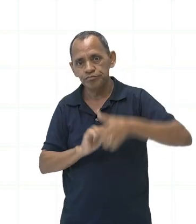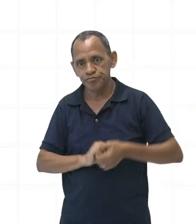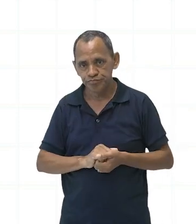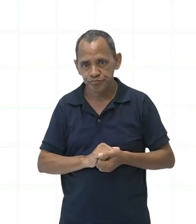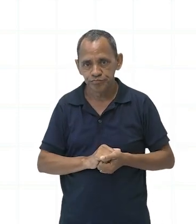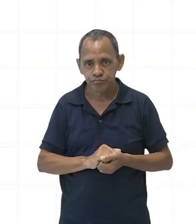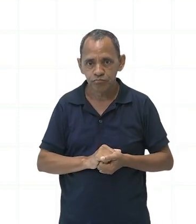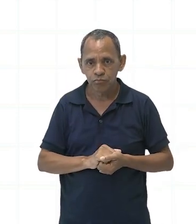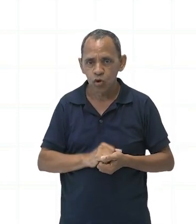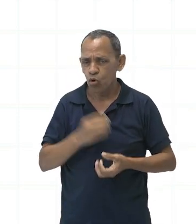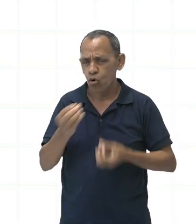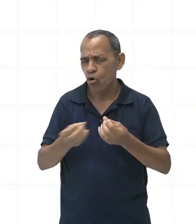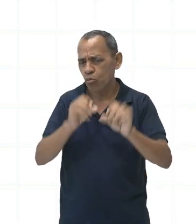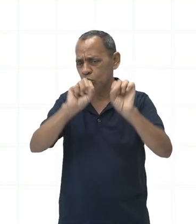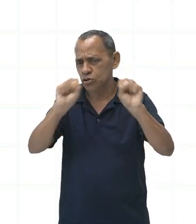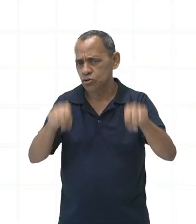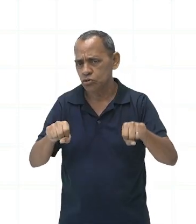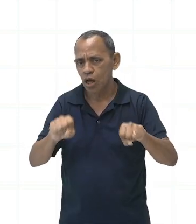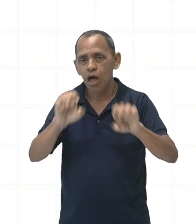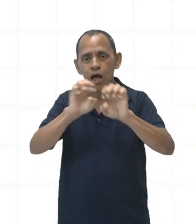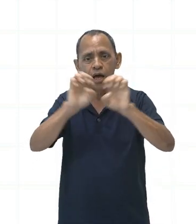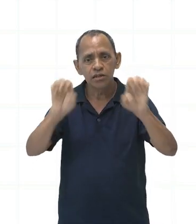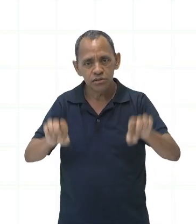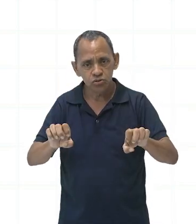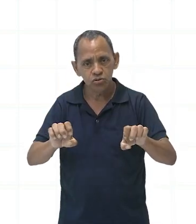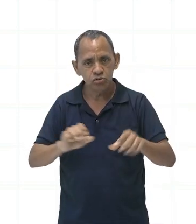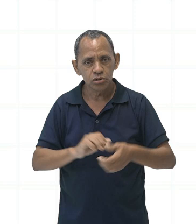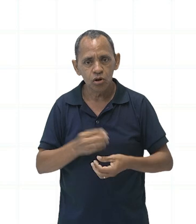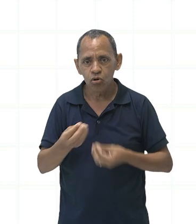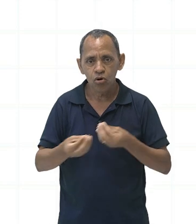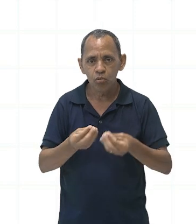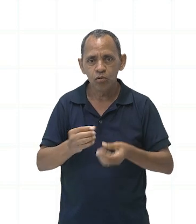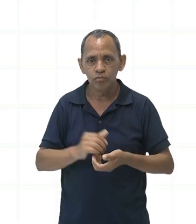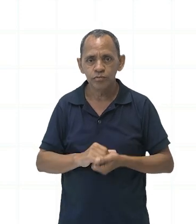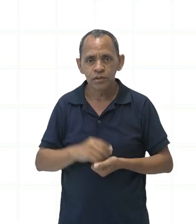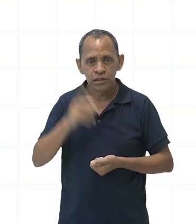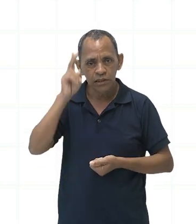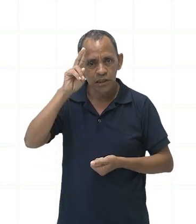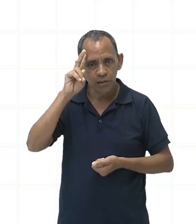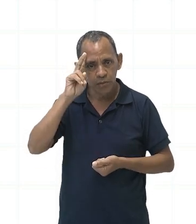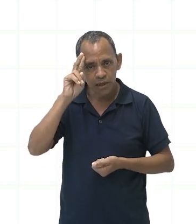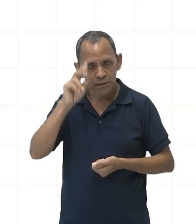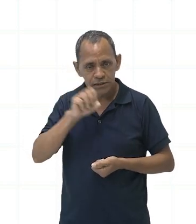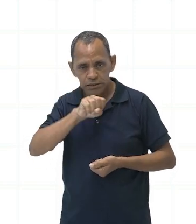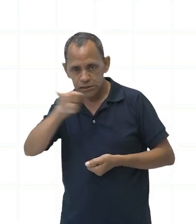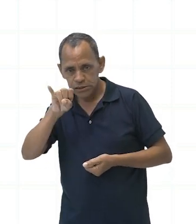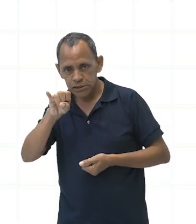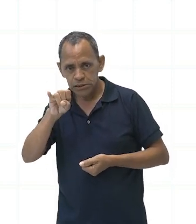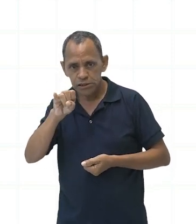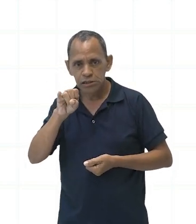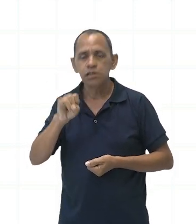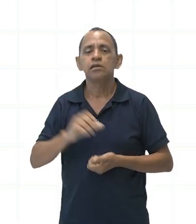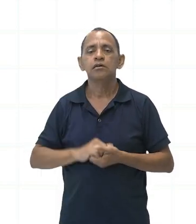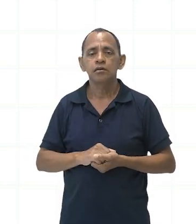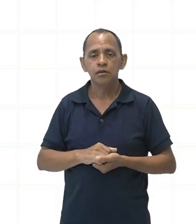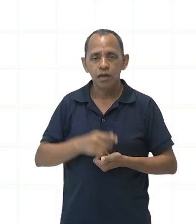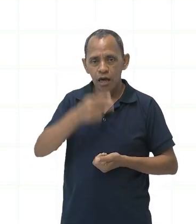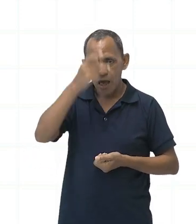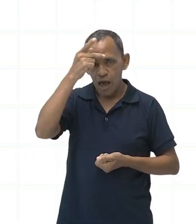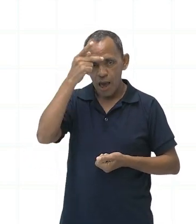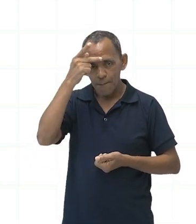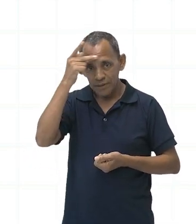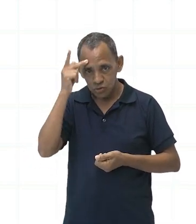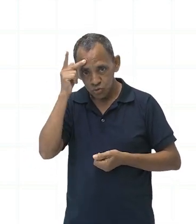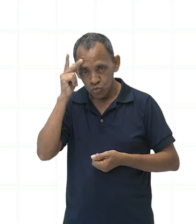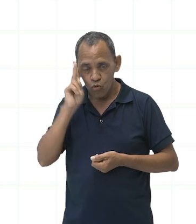relembrando a sua estrutura. Lembra que quando ela é vista lateralmente, ela apresenta